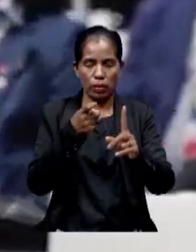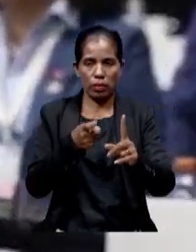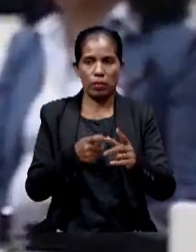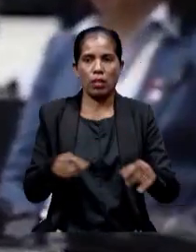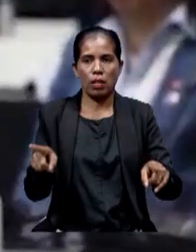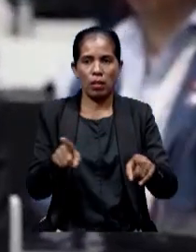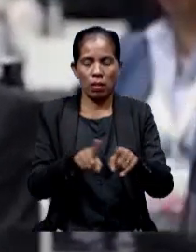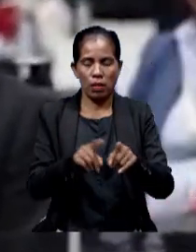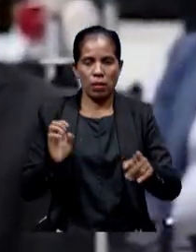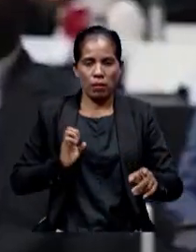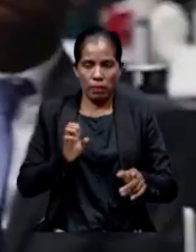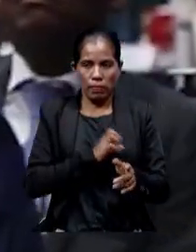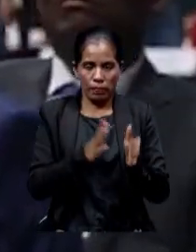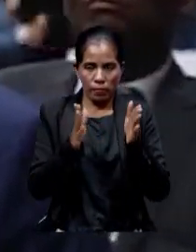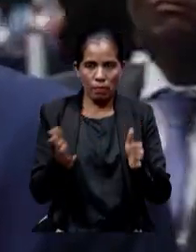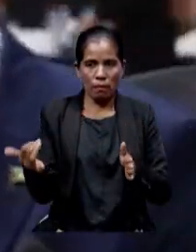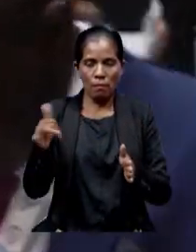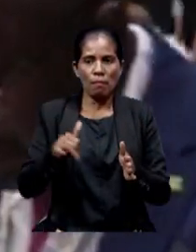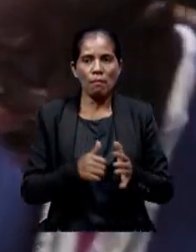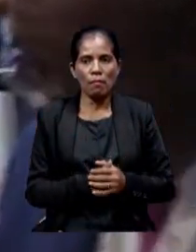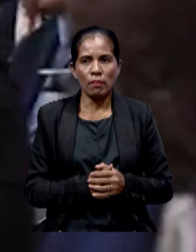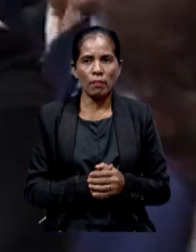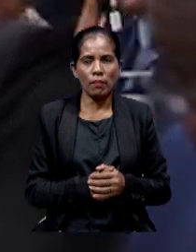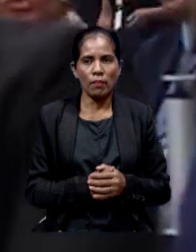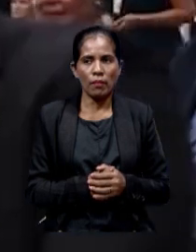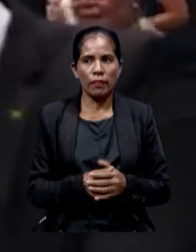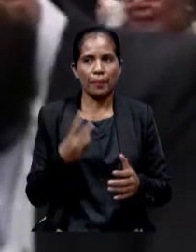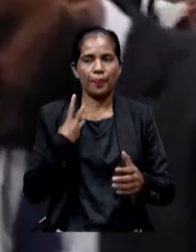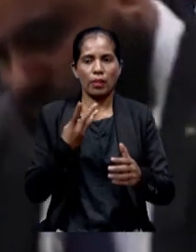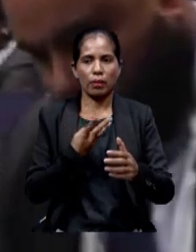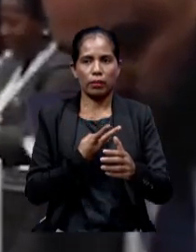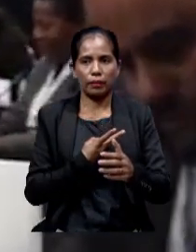nesse embaixador Estira, nesse embaixador e tenha